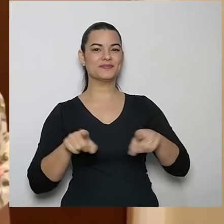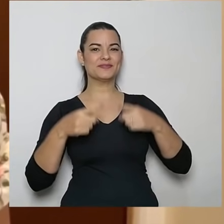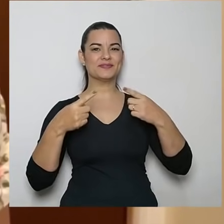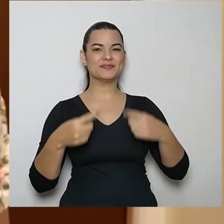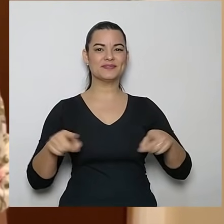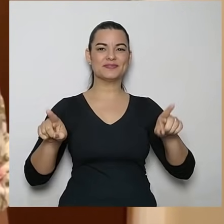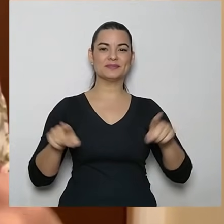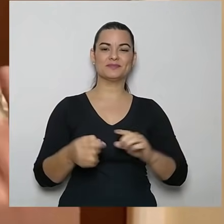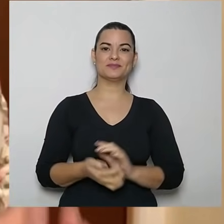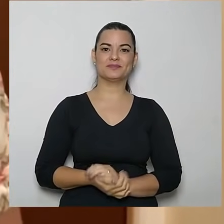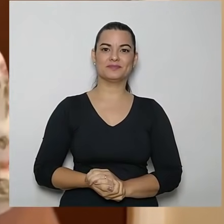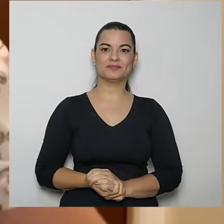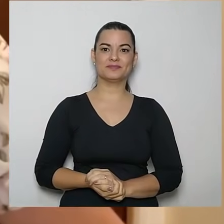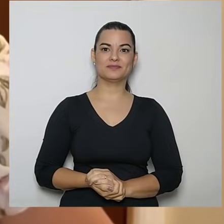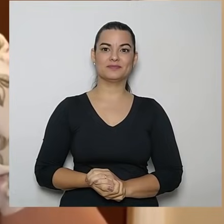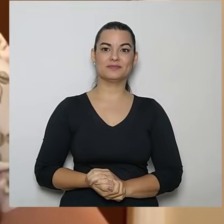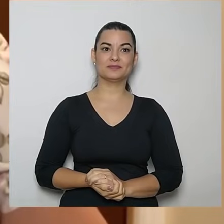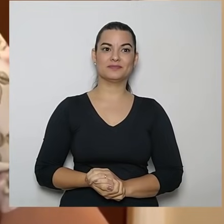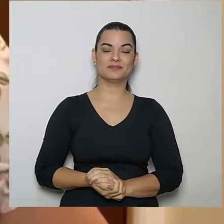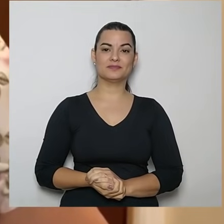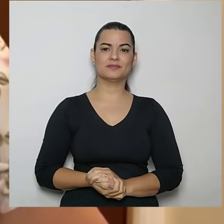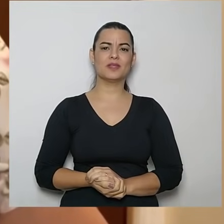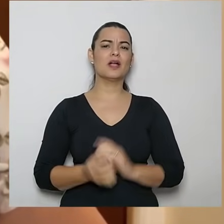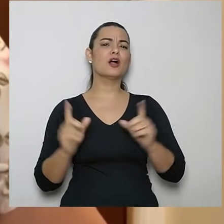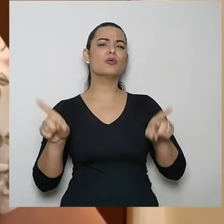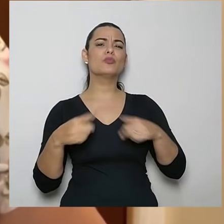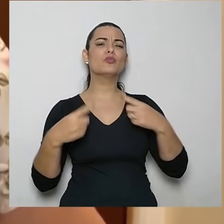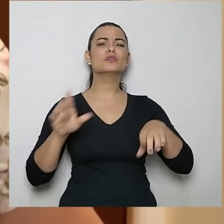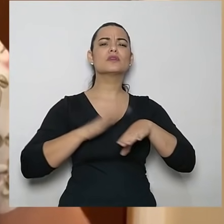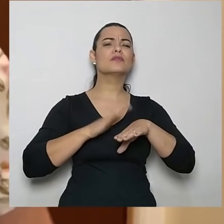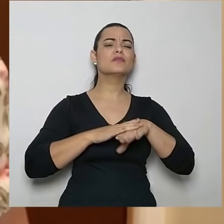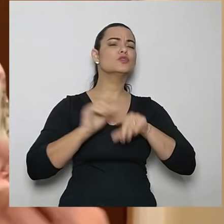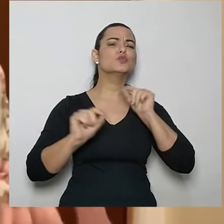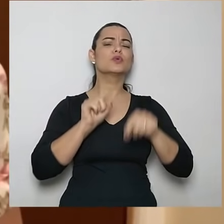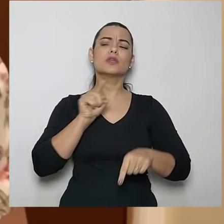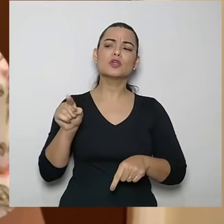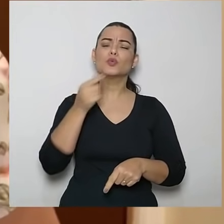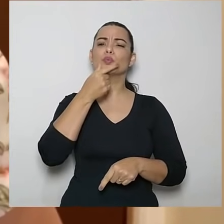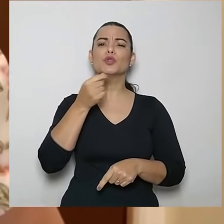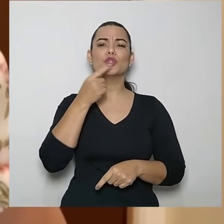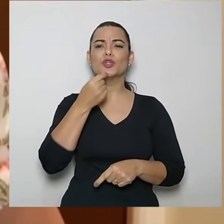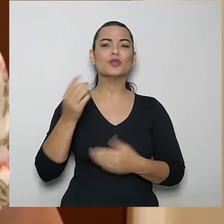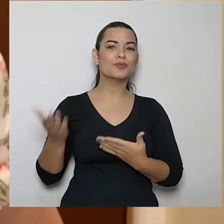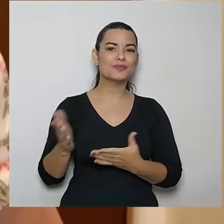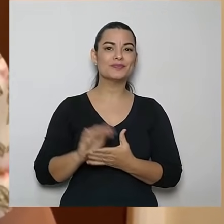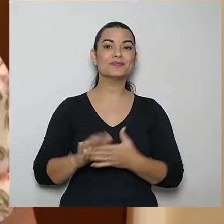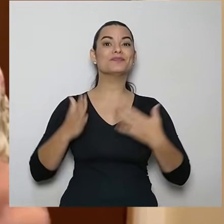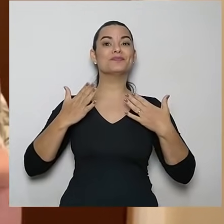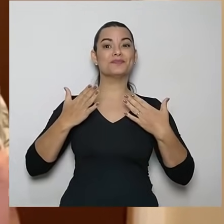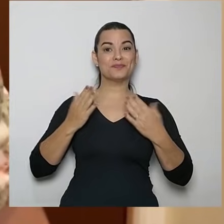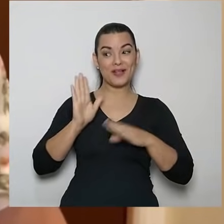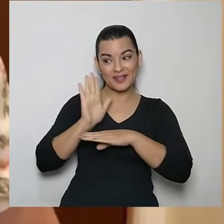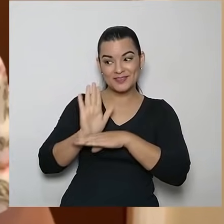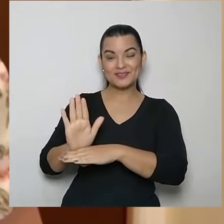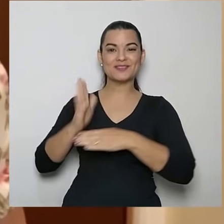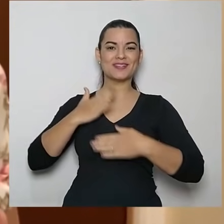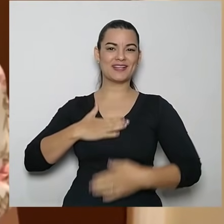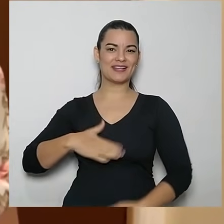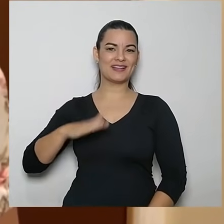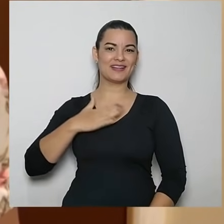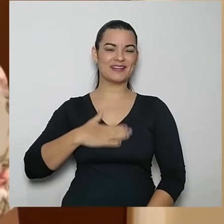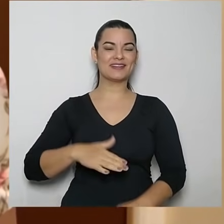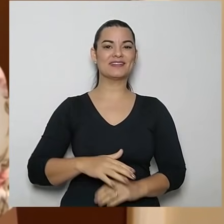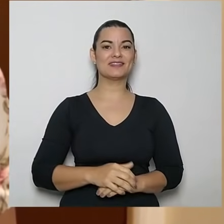musiquinha. O que a música fez com o Fabinho? O acalmou. De novo.